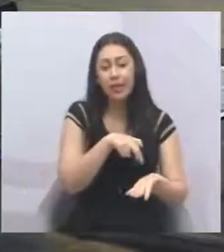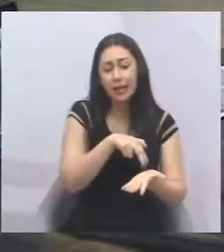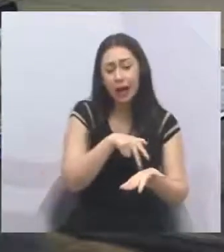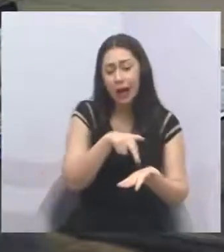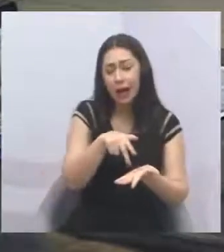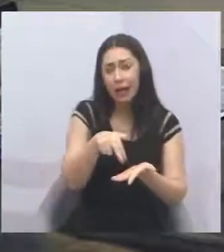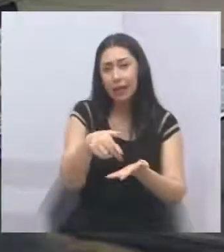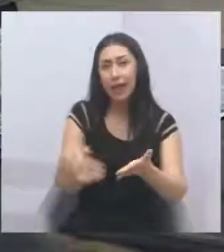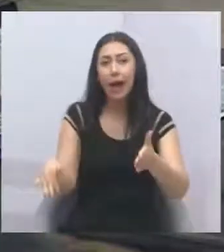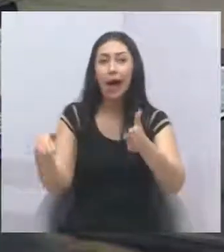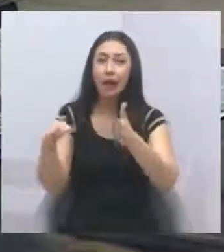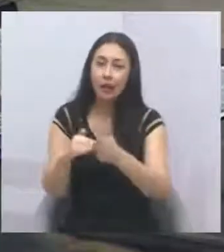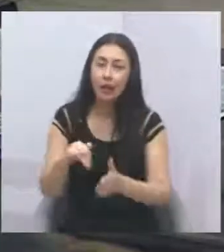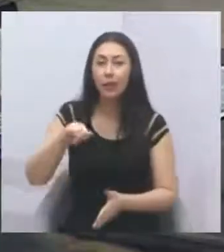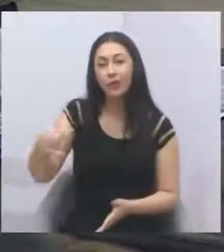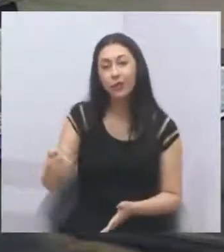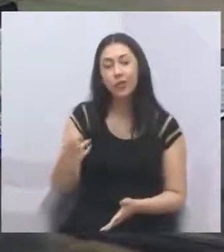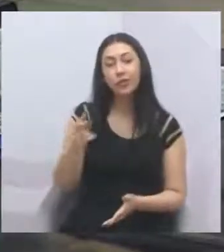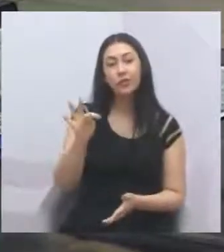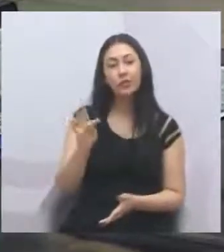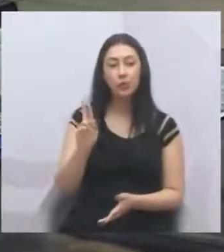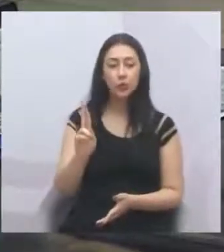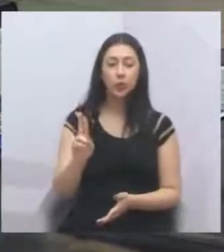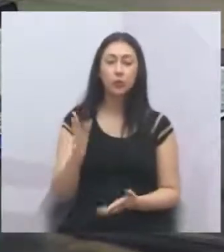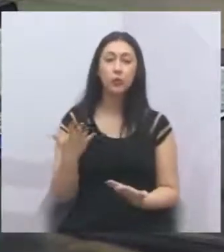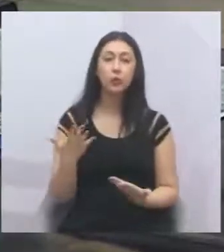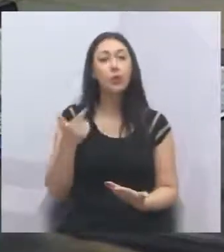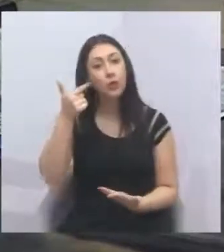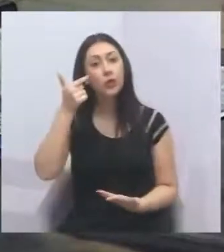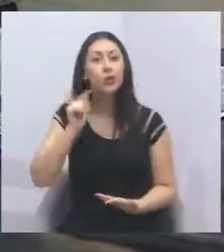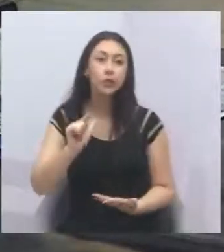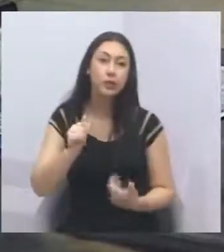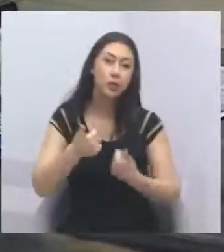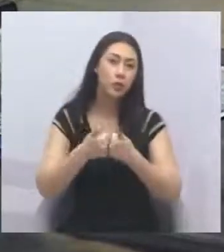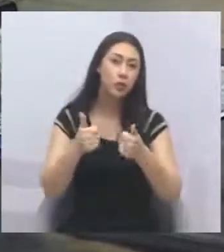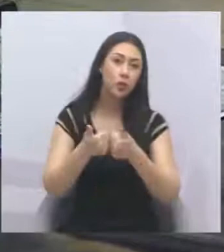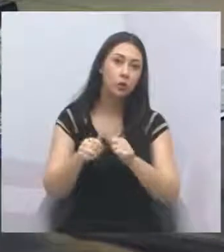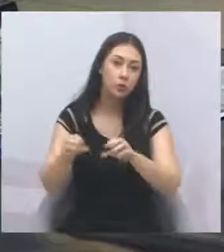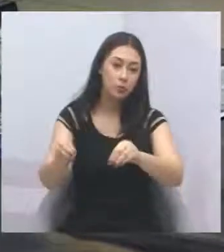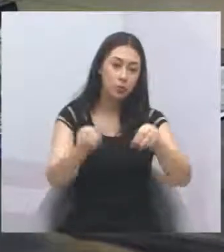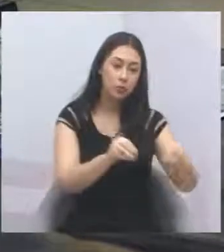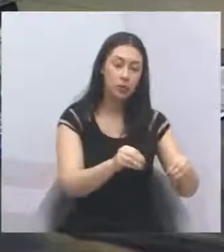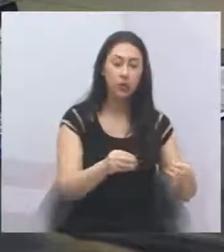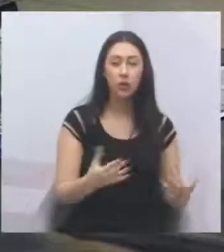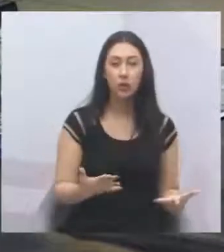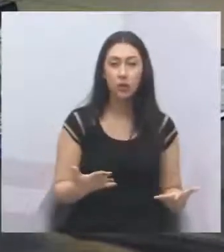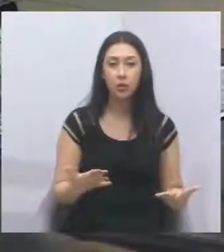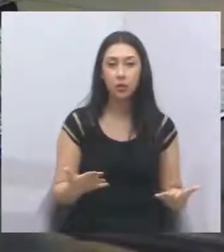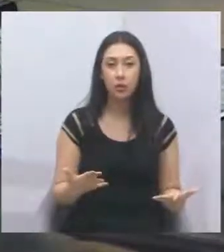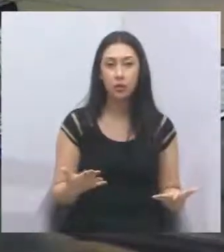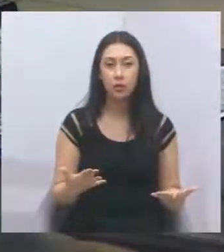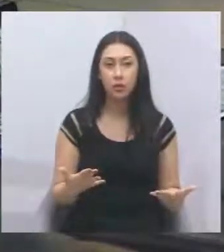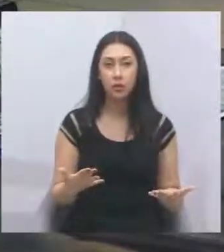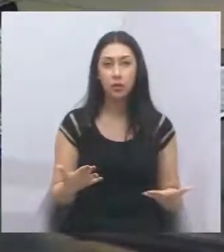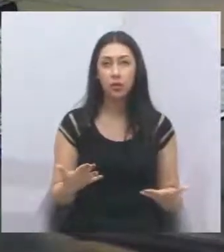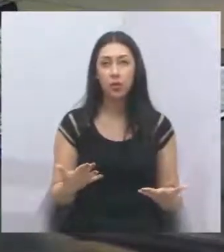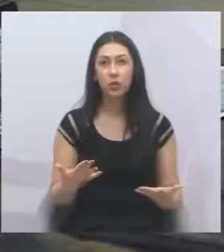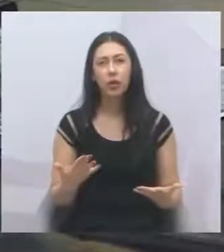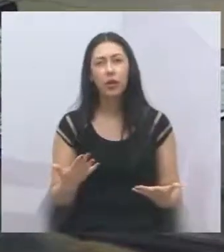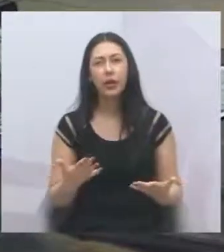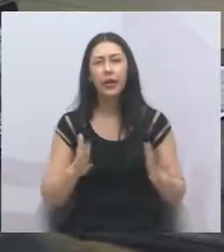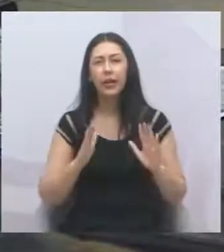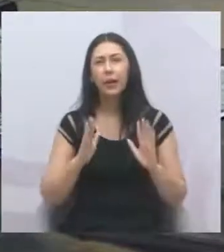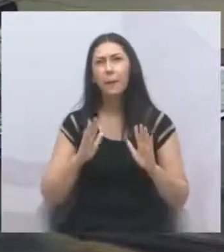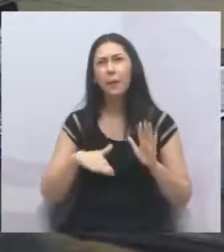até a na JTU na garagem para vir para a cidade. Isso aí é 47